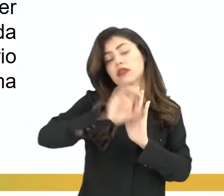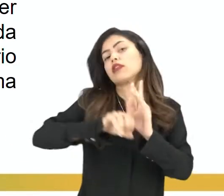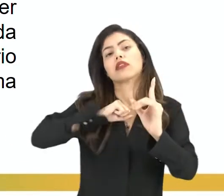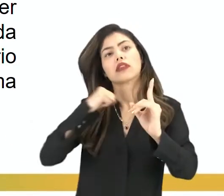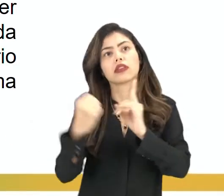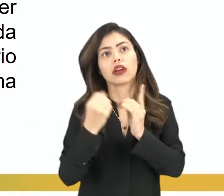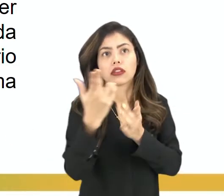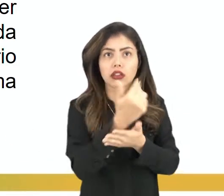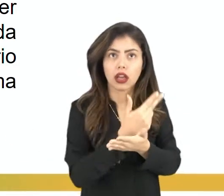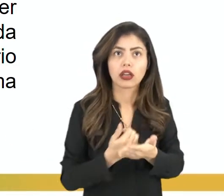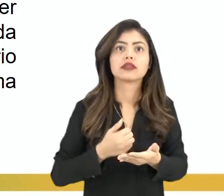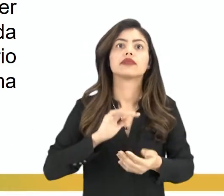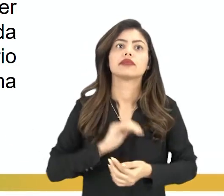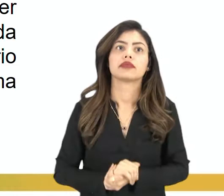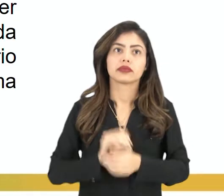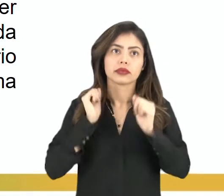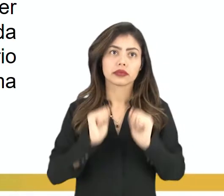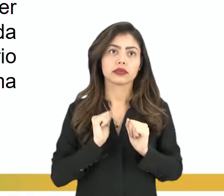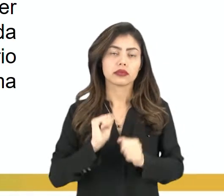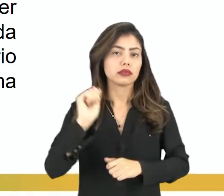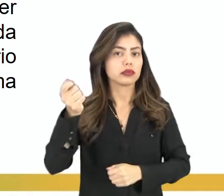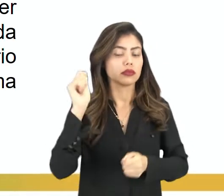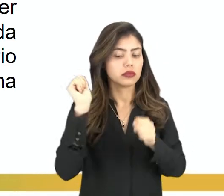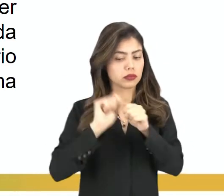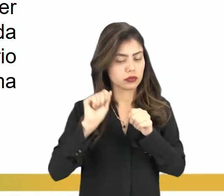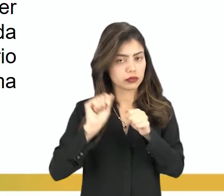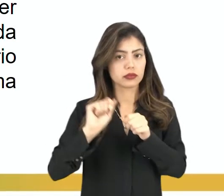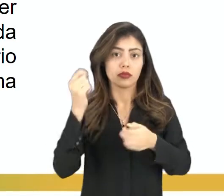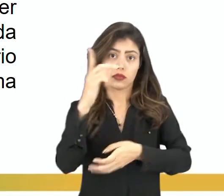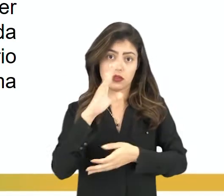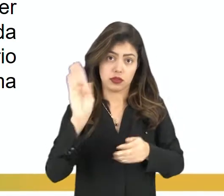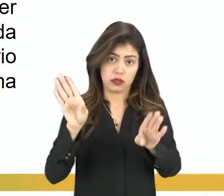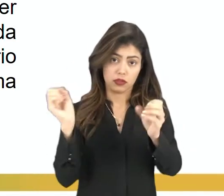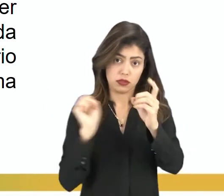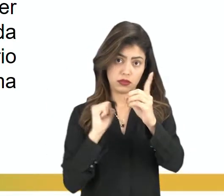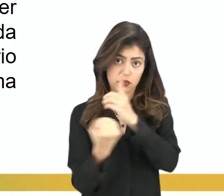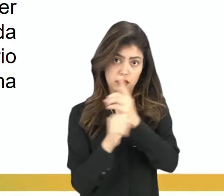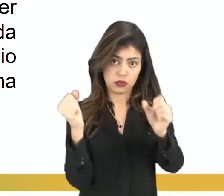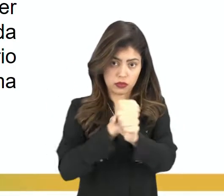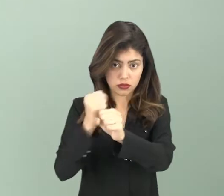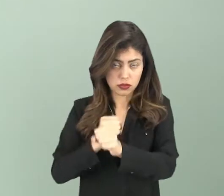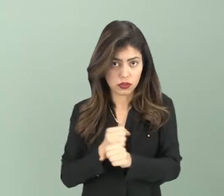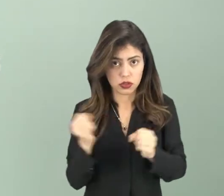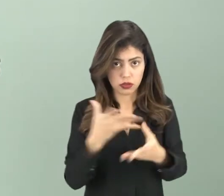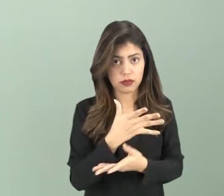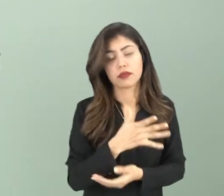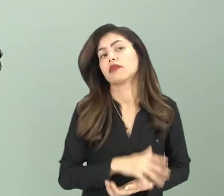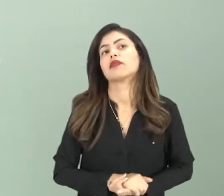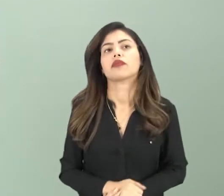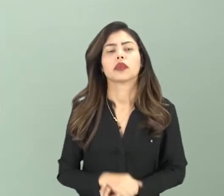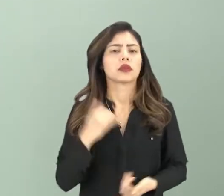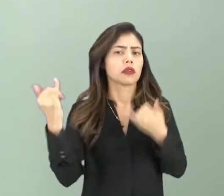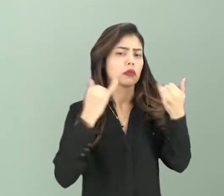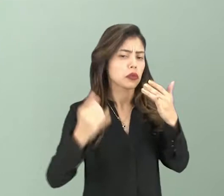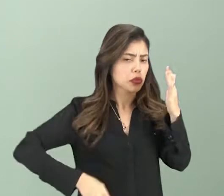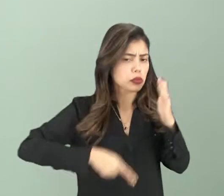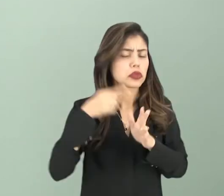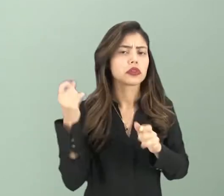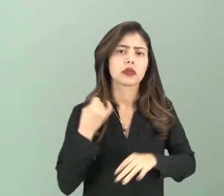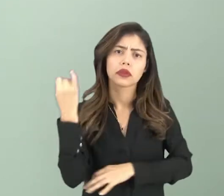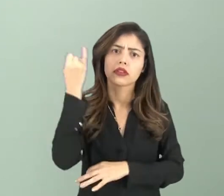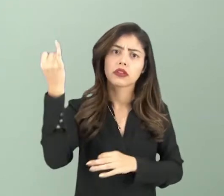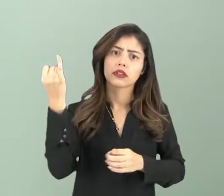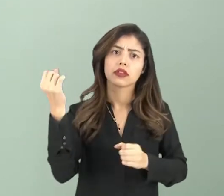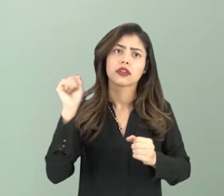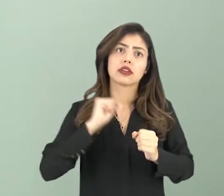ser considerado uma construção social. Olha que informação importante. Primeiro, nós falamos da importância